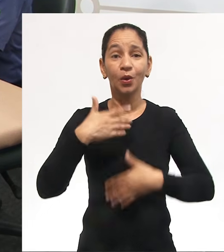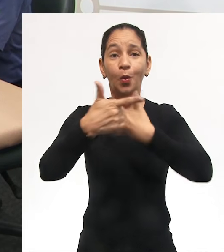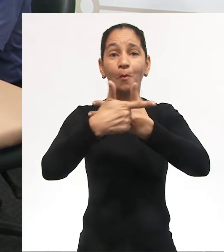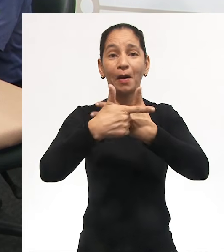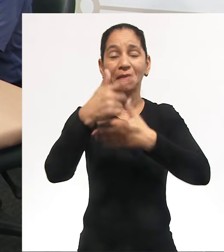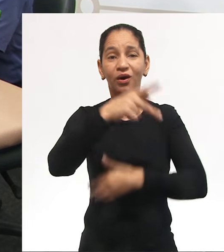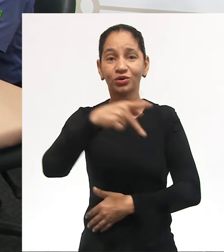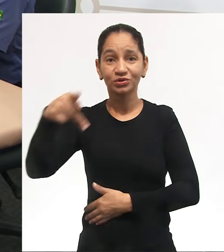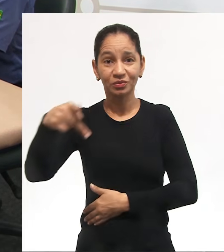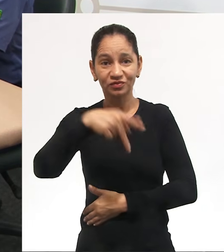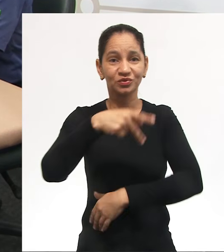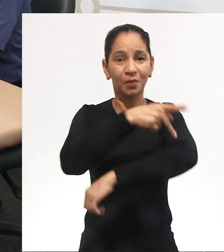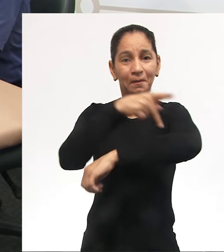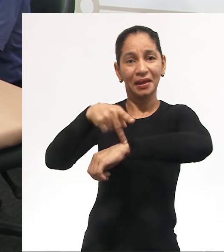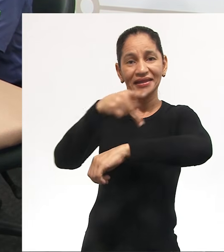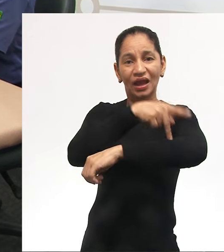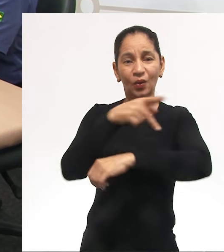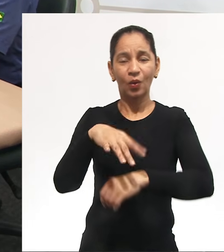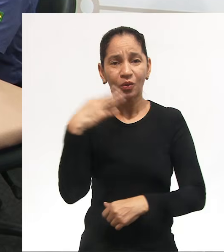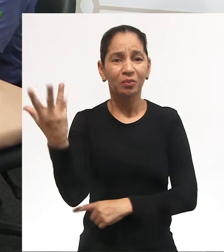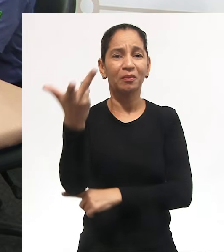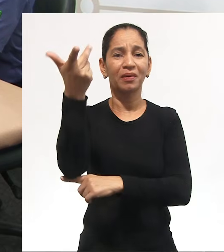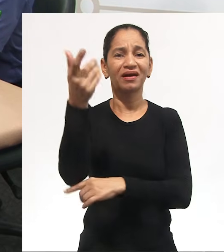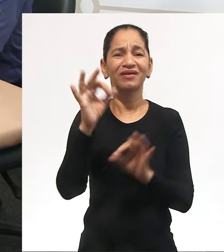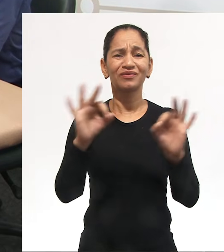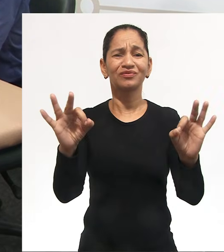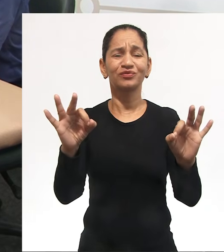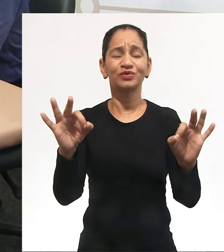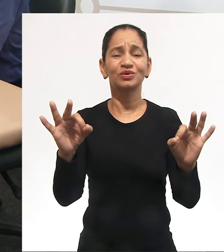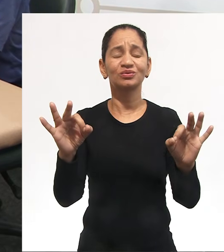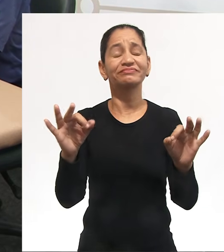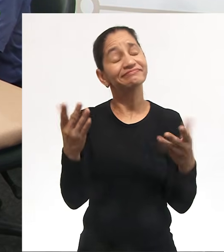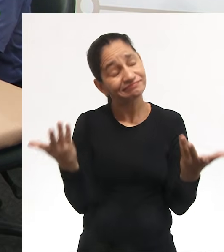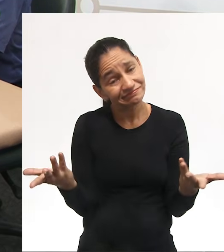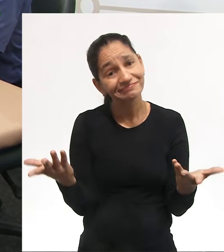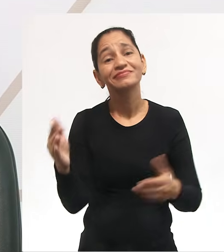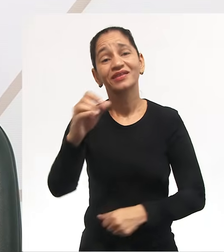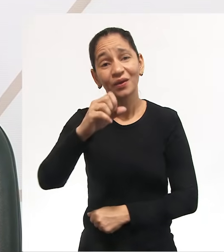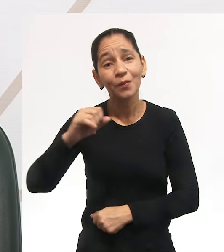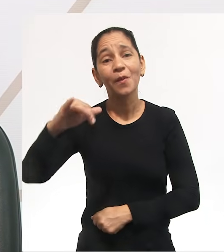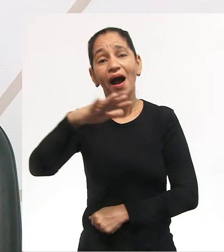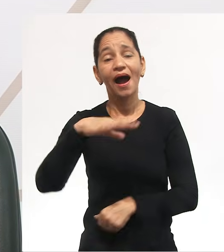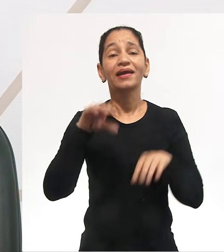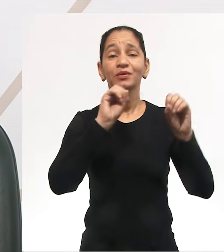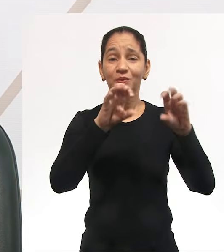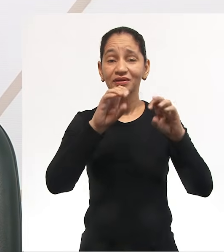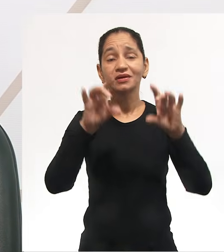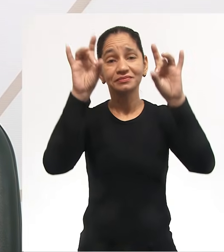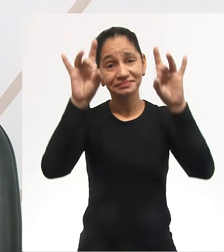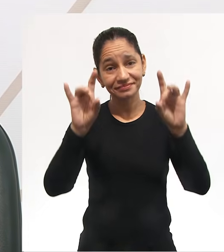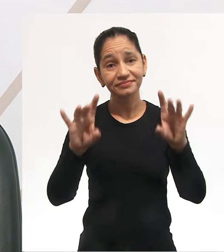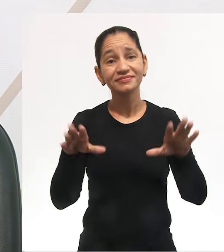como professora, como pedagoga, como professora da educação especial, que é uma área que